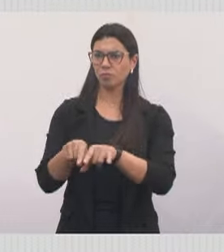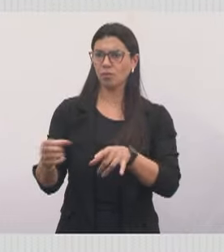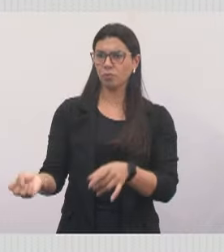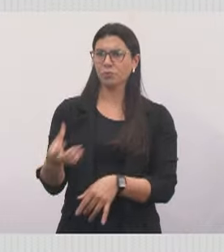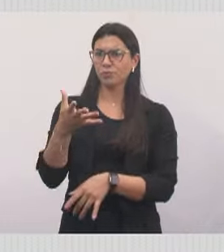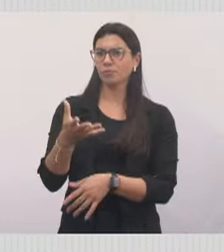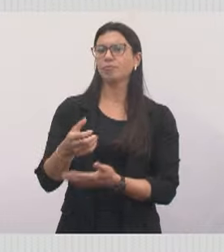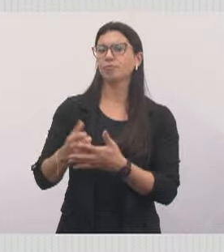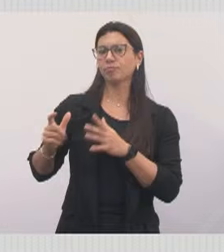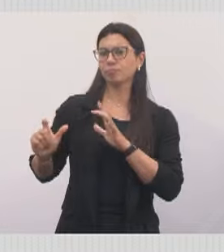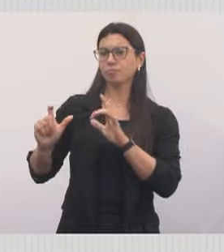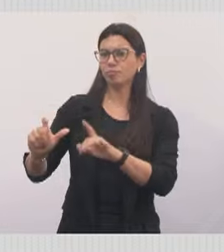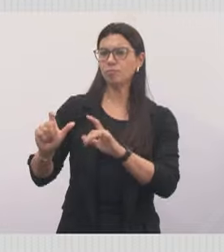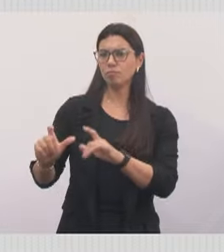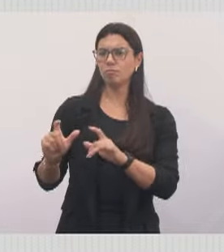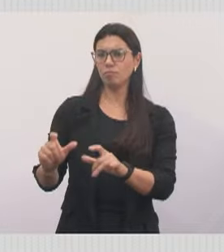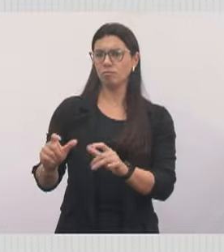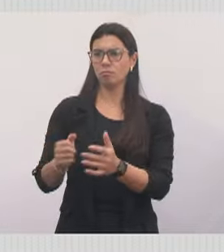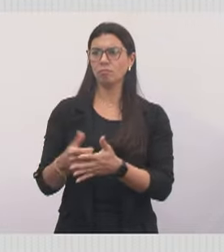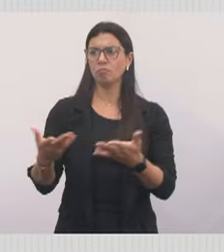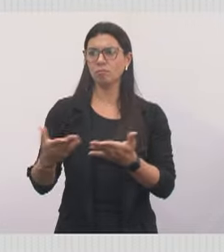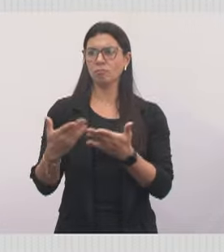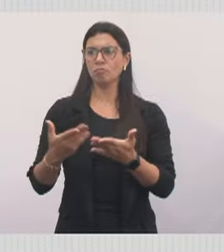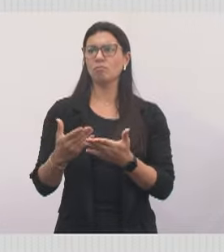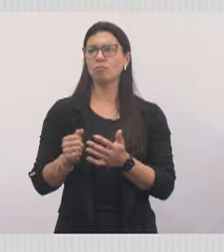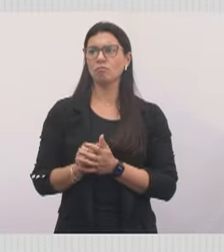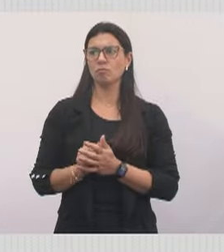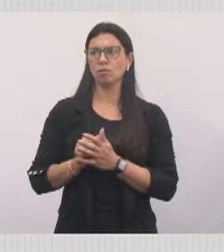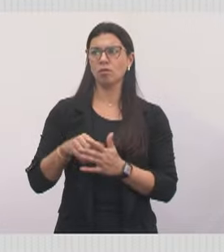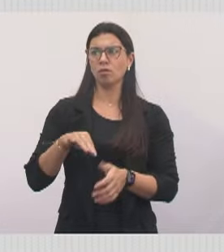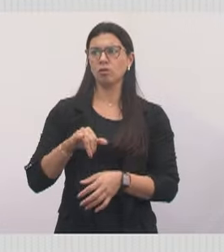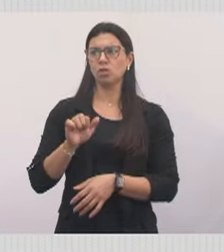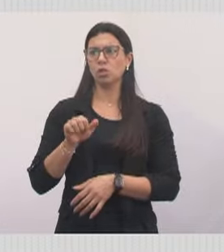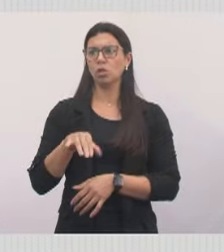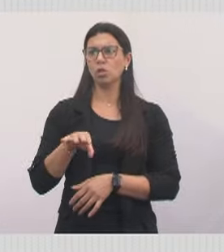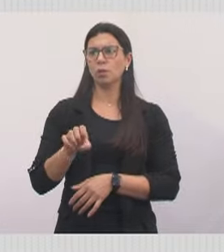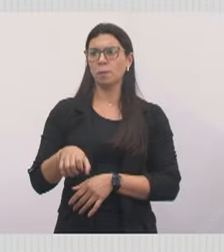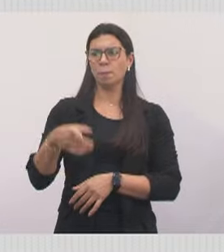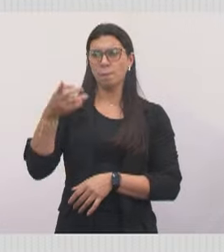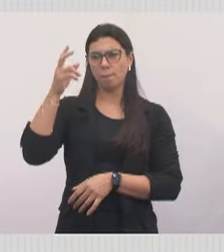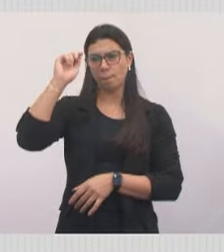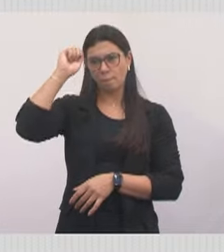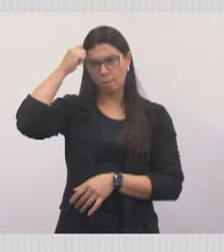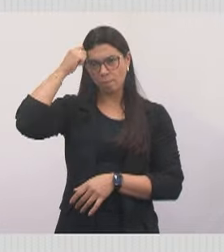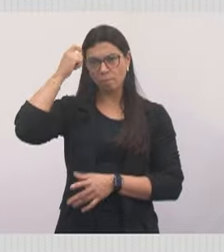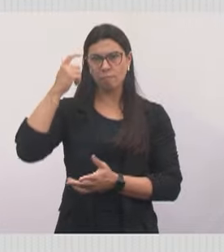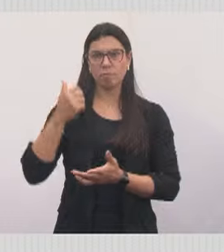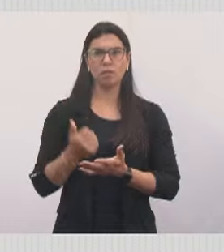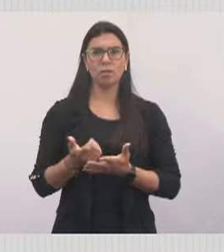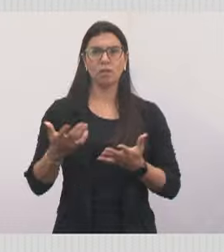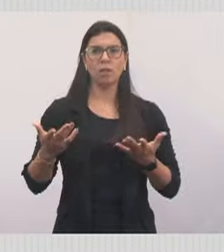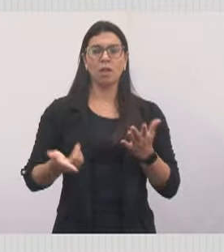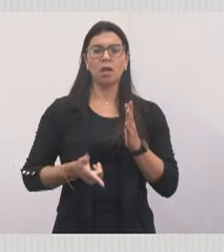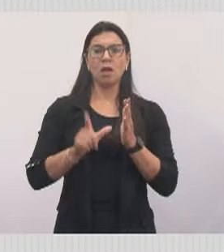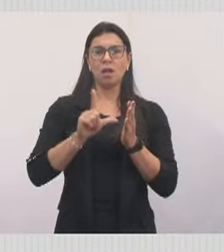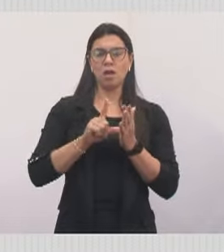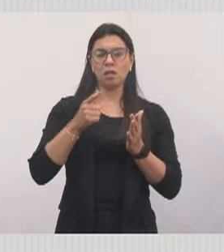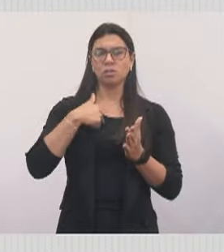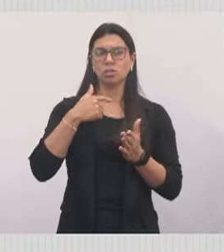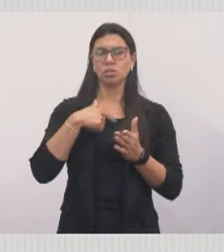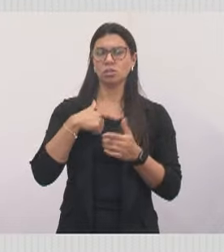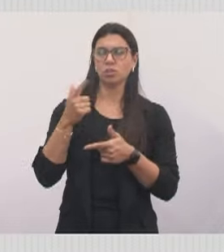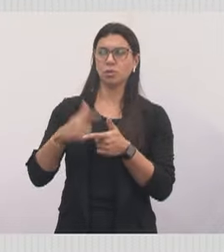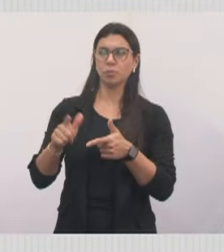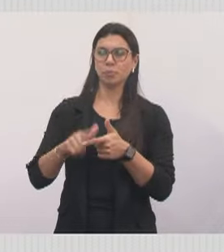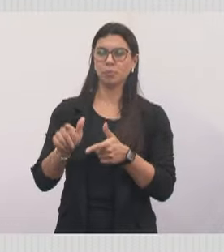estádio Ponte Pretano. O Ponte Preta sofreu um novo abalo e o seu campo, seu patrimônio,